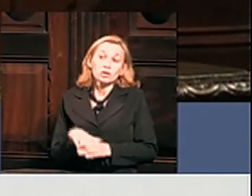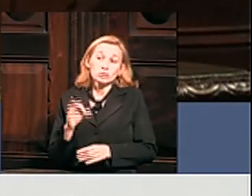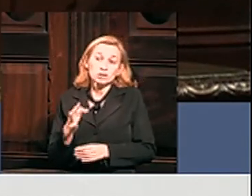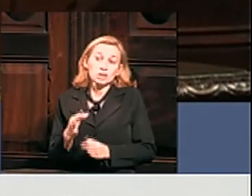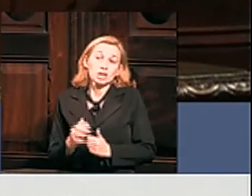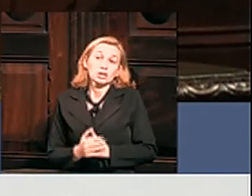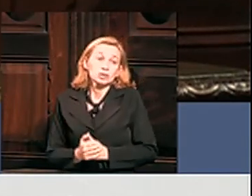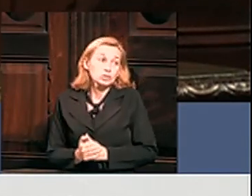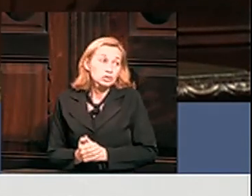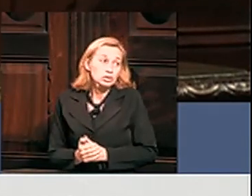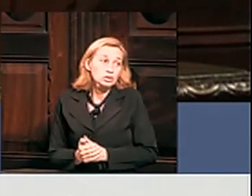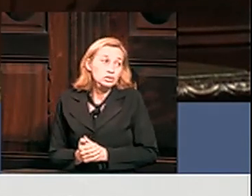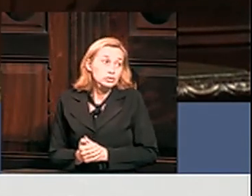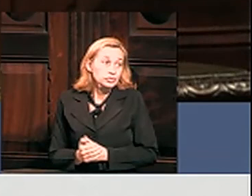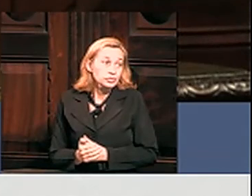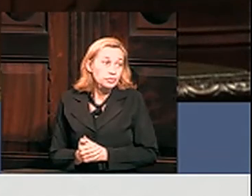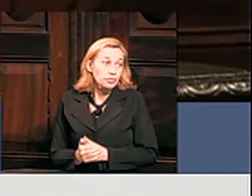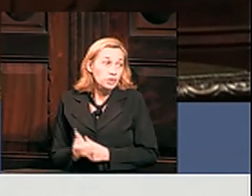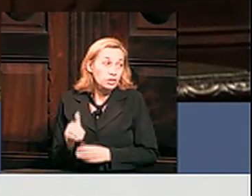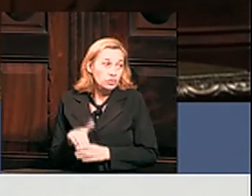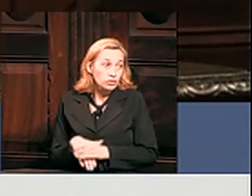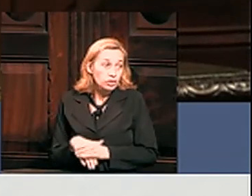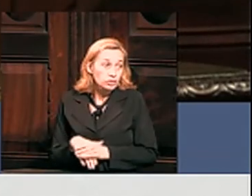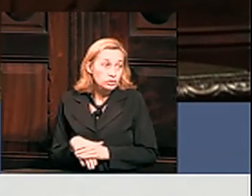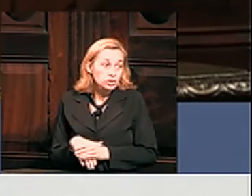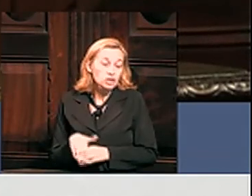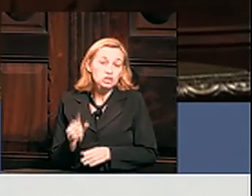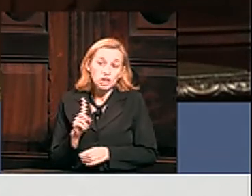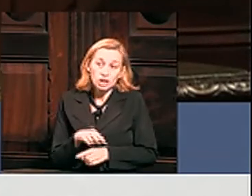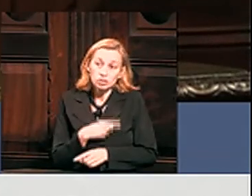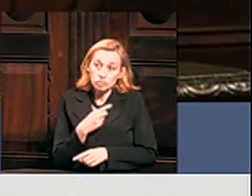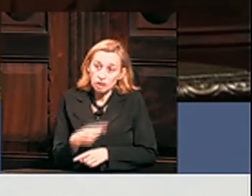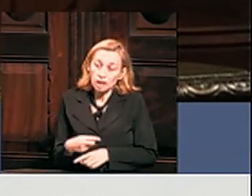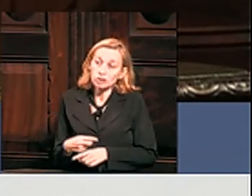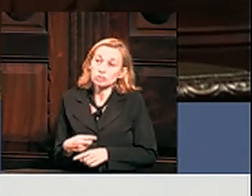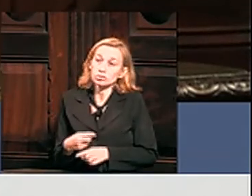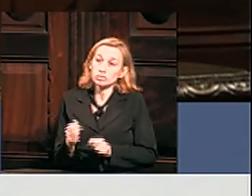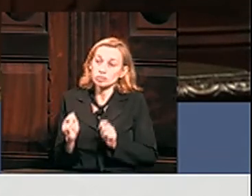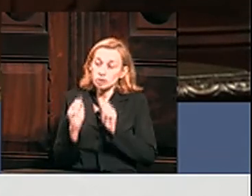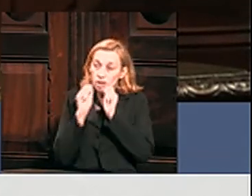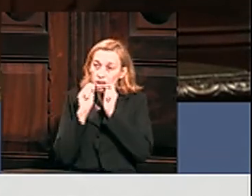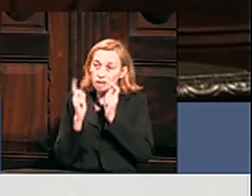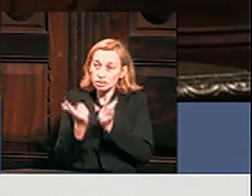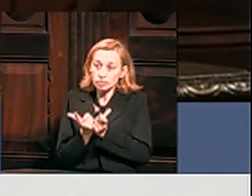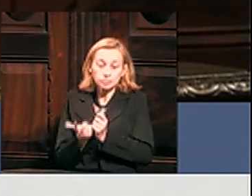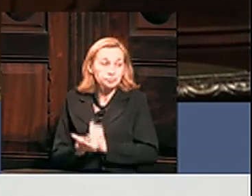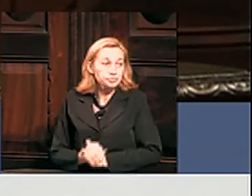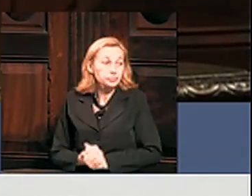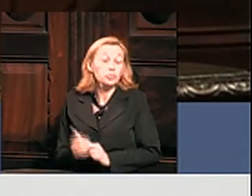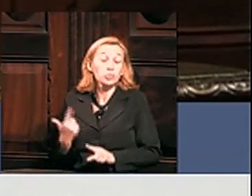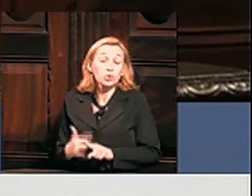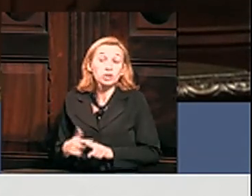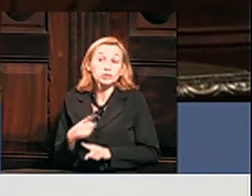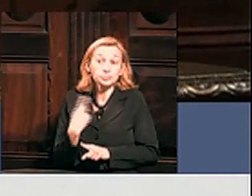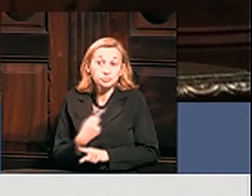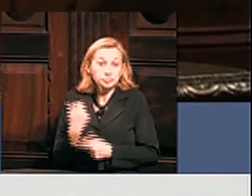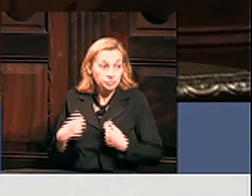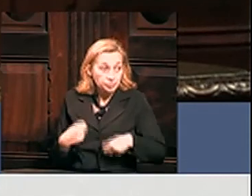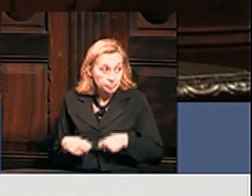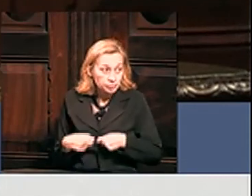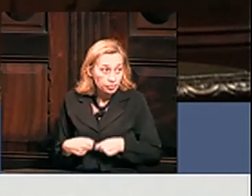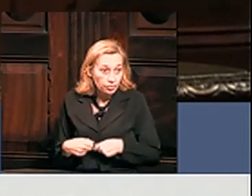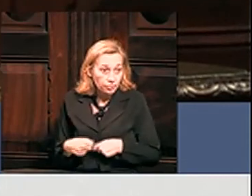Contas seja acatado pelo plenário, porque nós precisamos dar